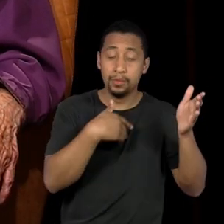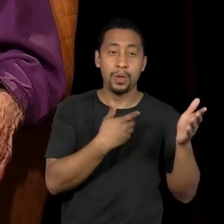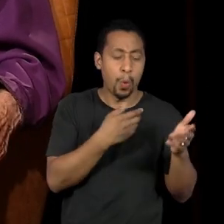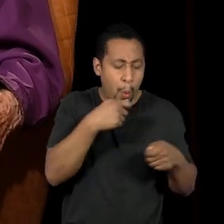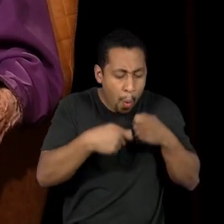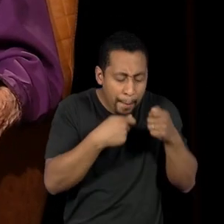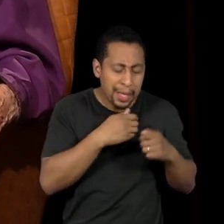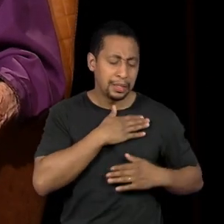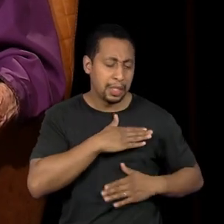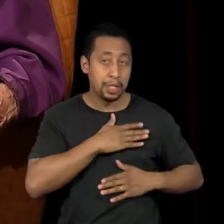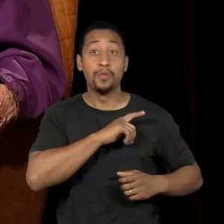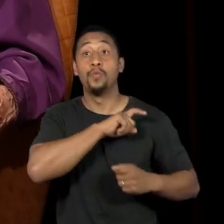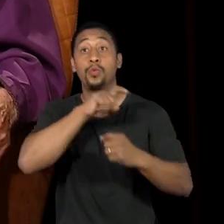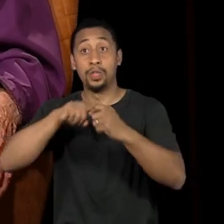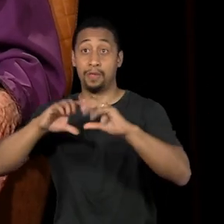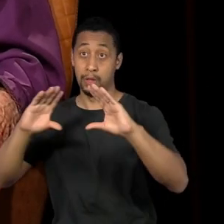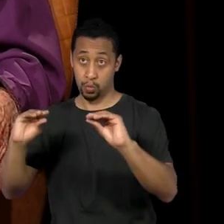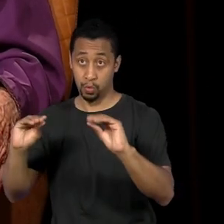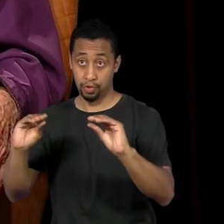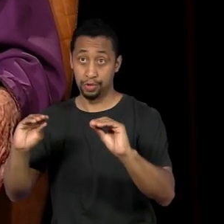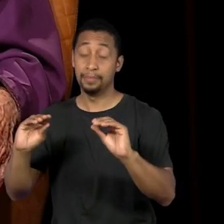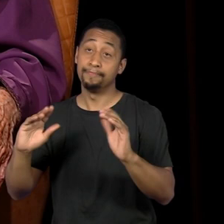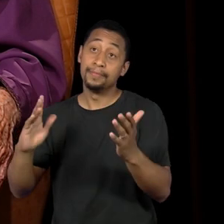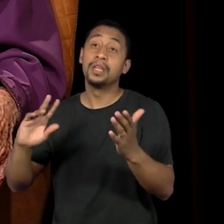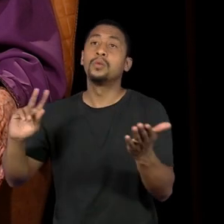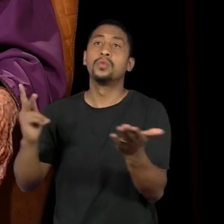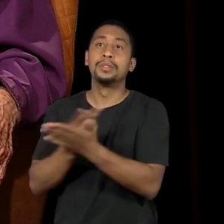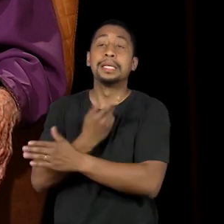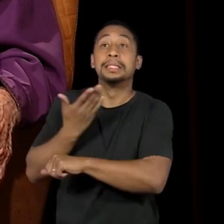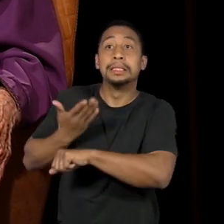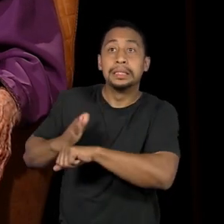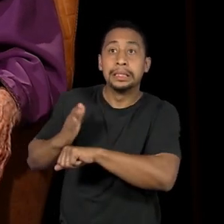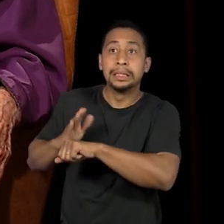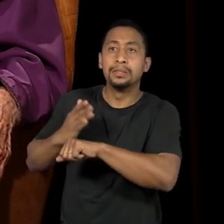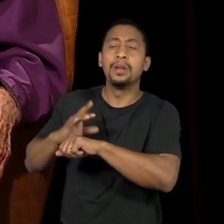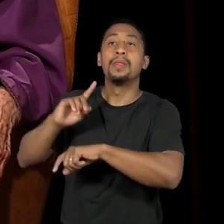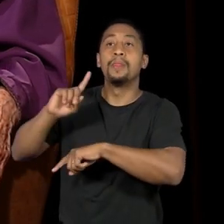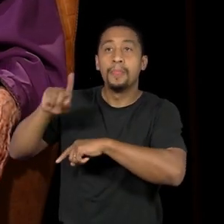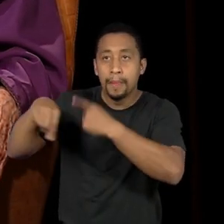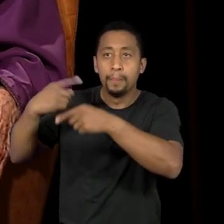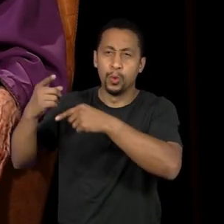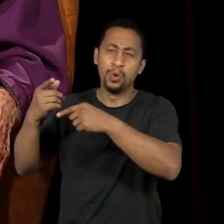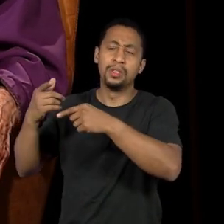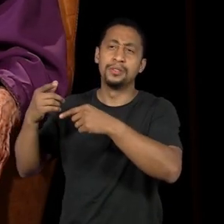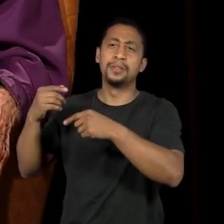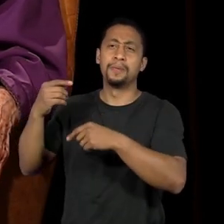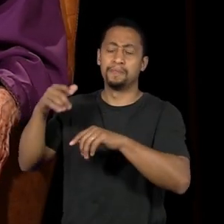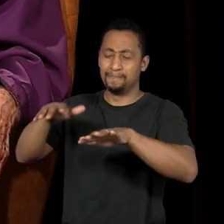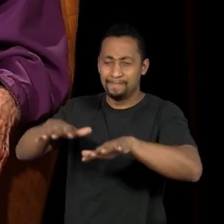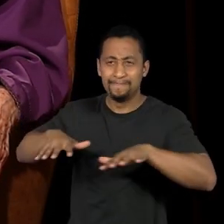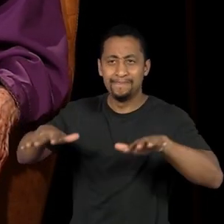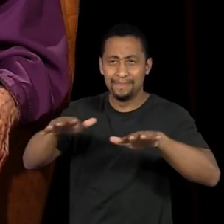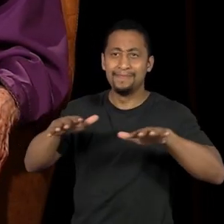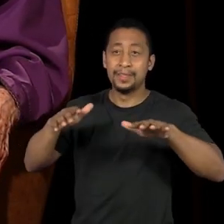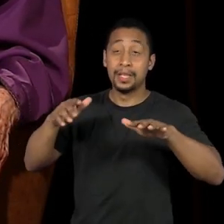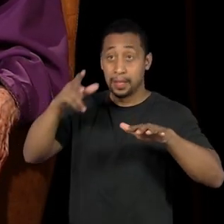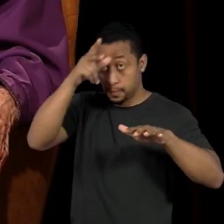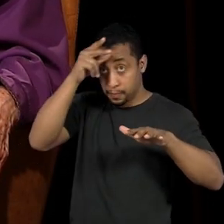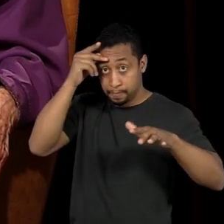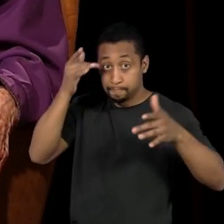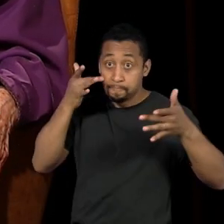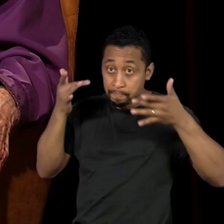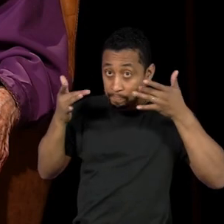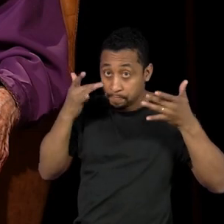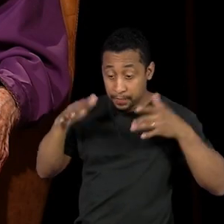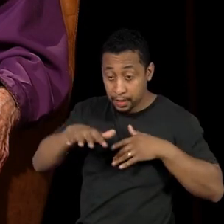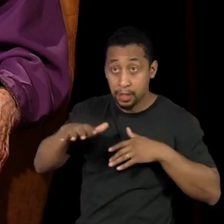noturno. Então, eu ensaiava quando eu passava na ponte, lá em cima do palco do Teatro Municipal do Rio. Eu